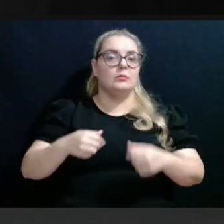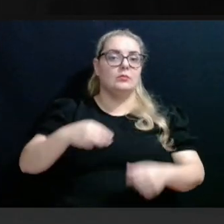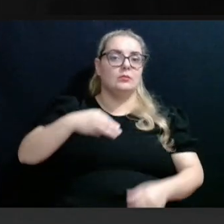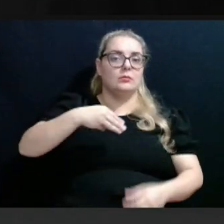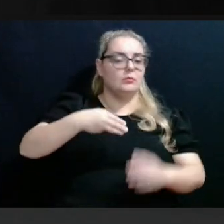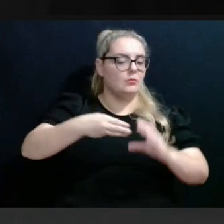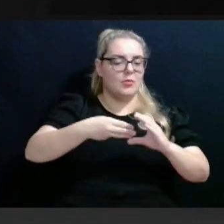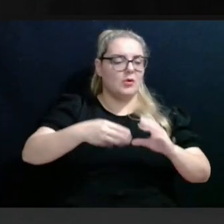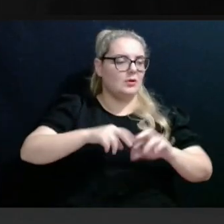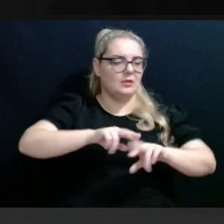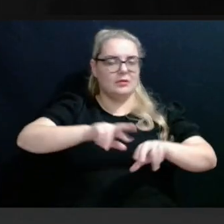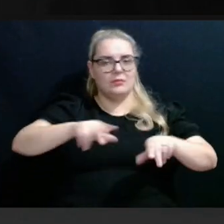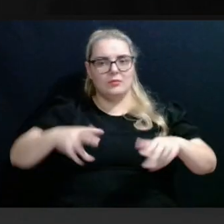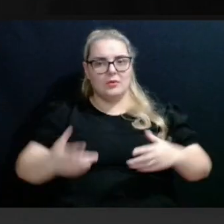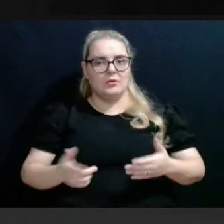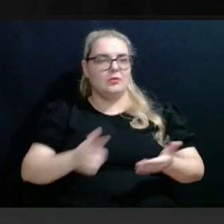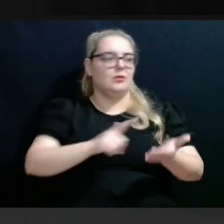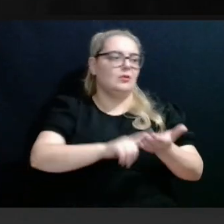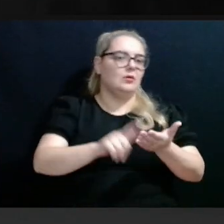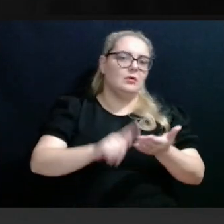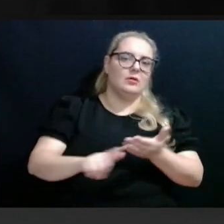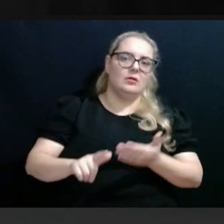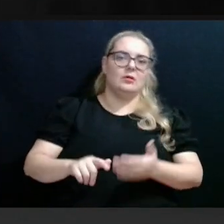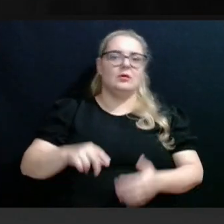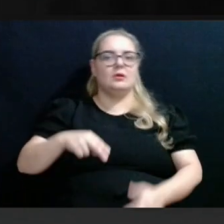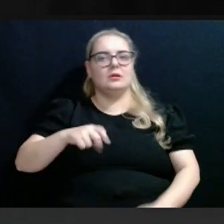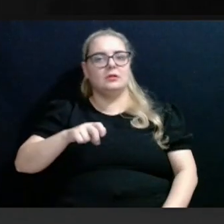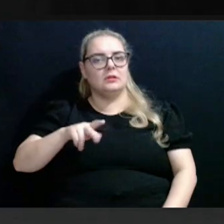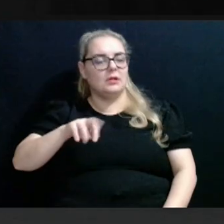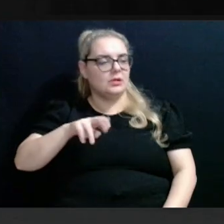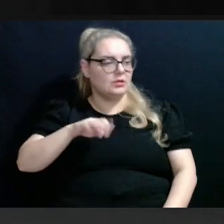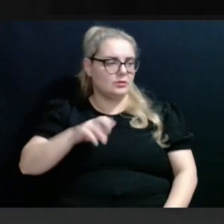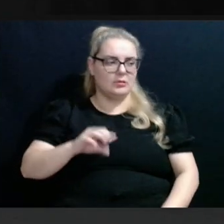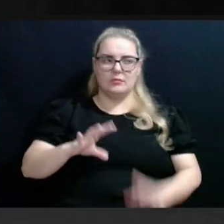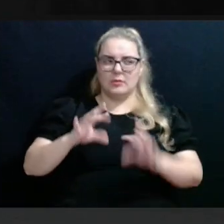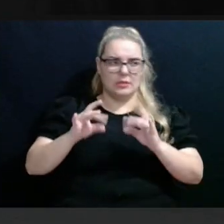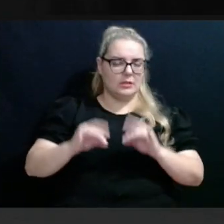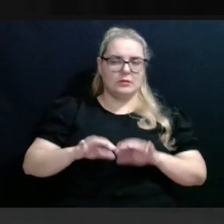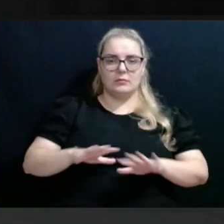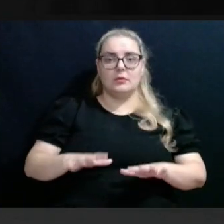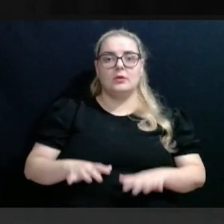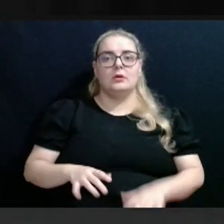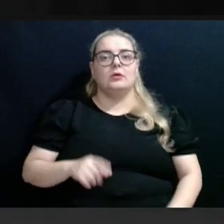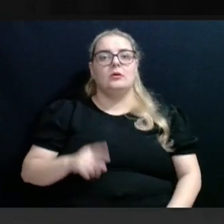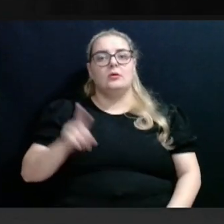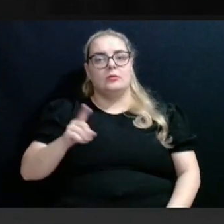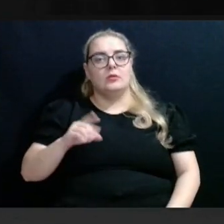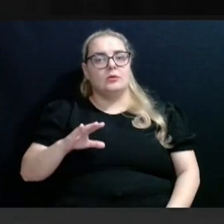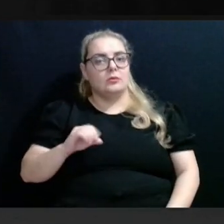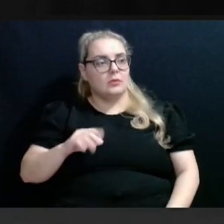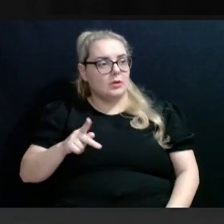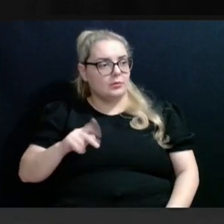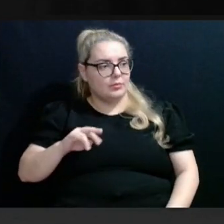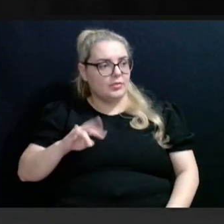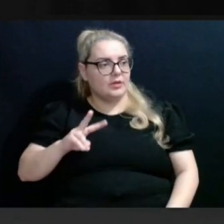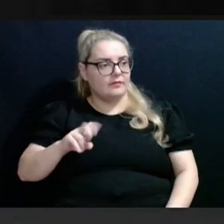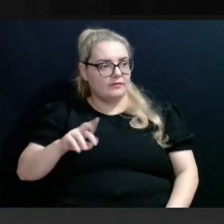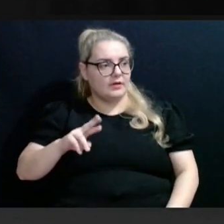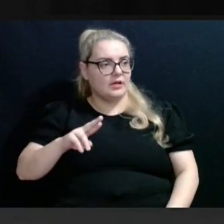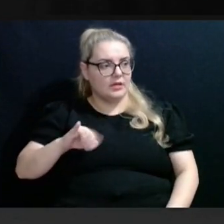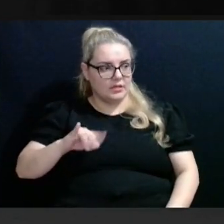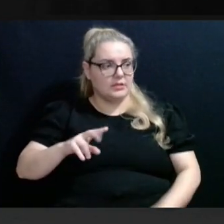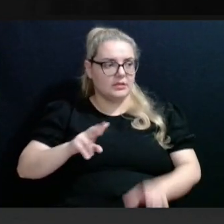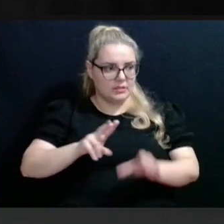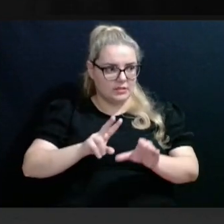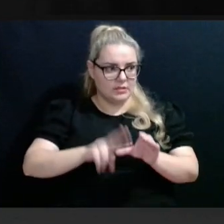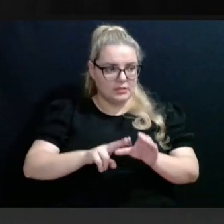moléculas, uma limpeza anaeróbica e tudo mais, que fica lá, uma delas fica lá no Capivari, né? Falando sobre isso